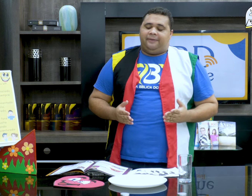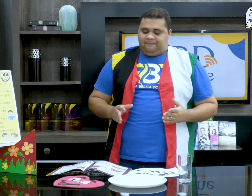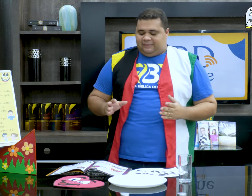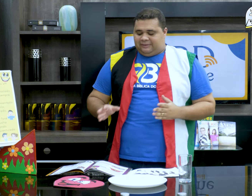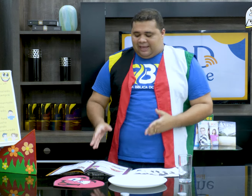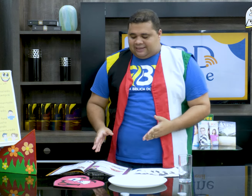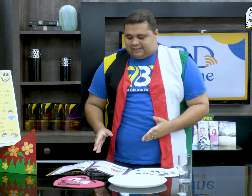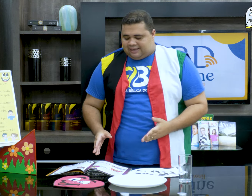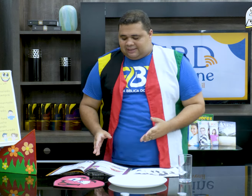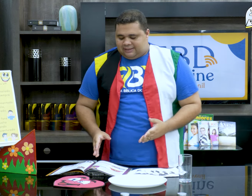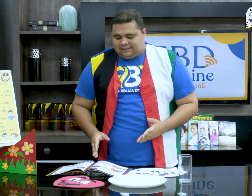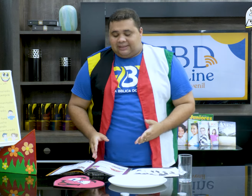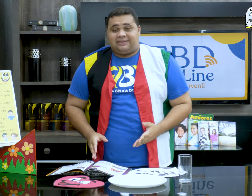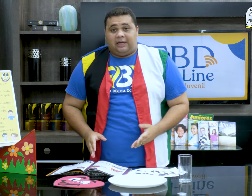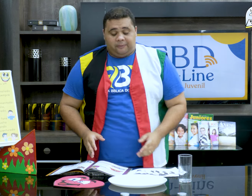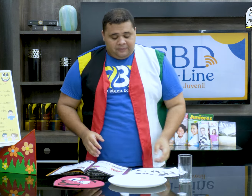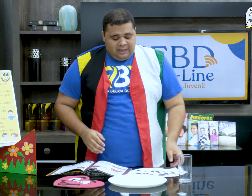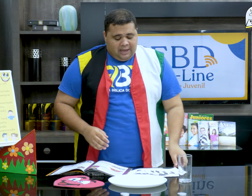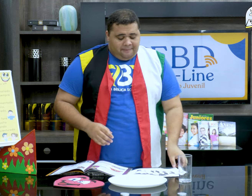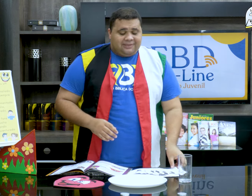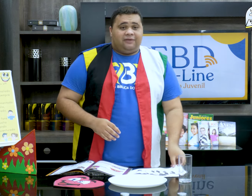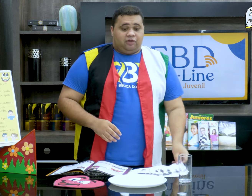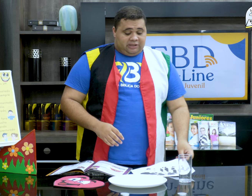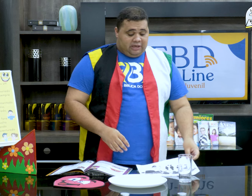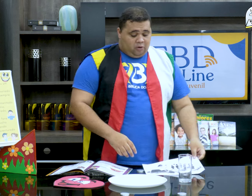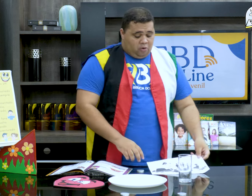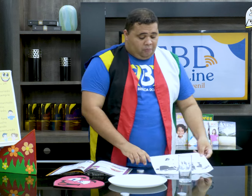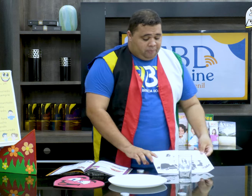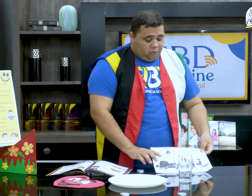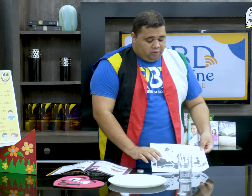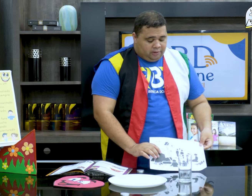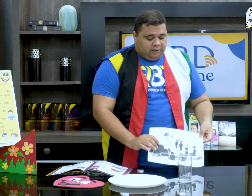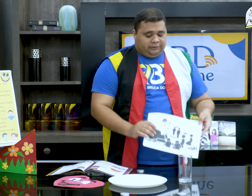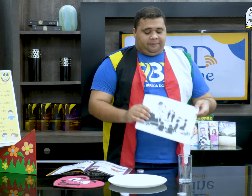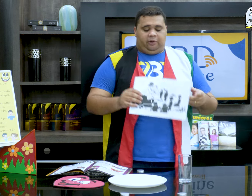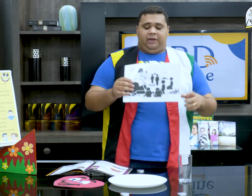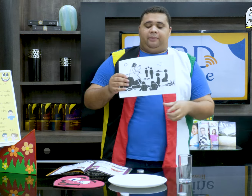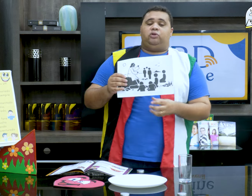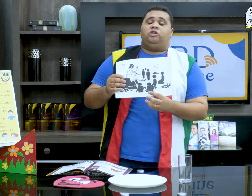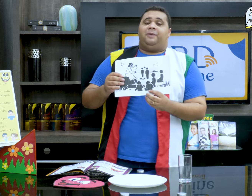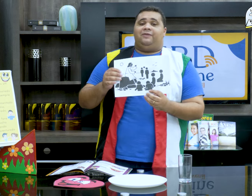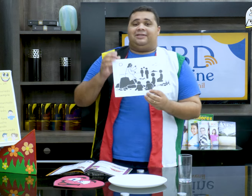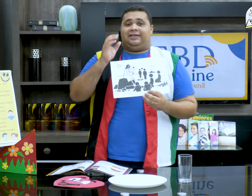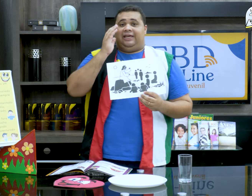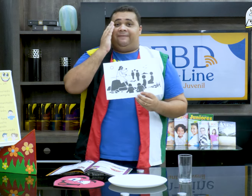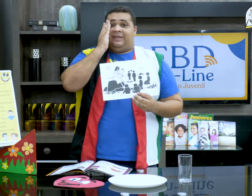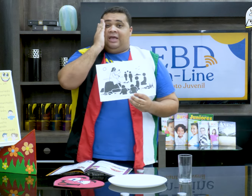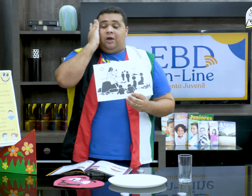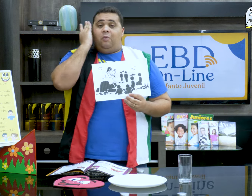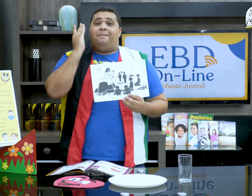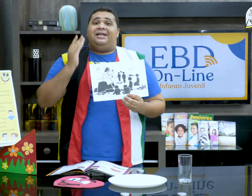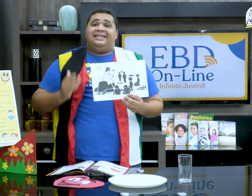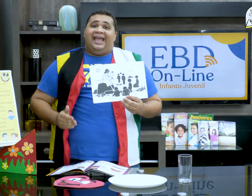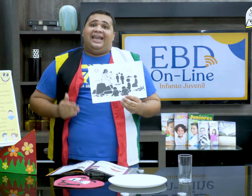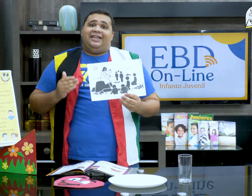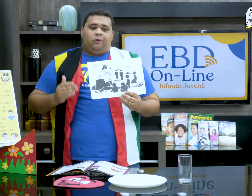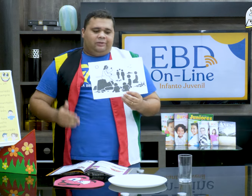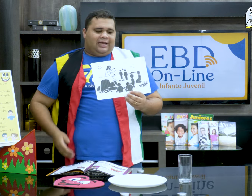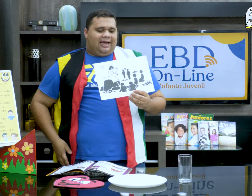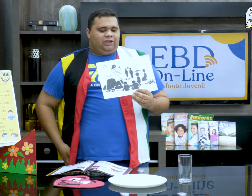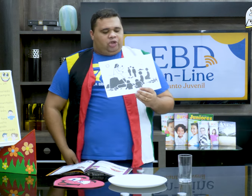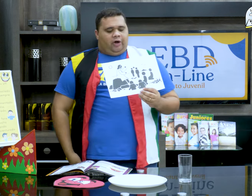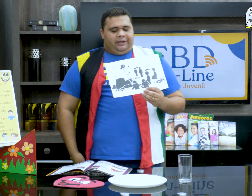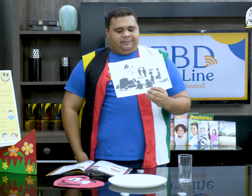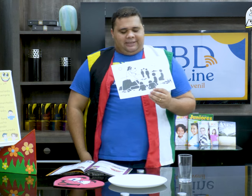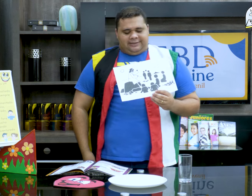CPAD dessa lição mas se você não comprou não tem problema eu troue para vocês aqui uma maneira de